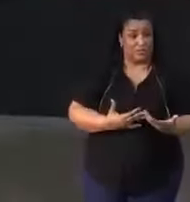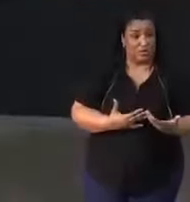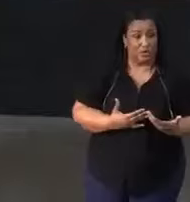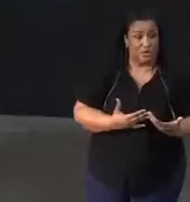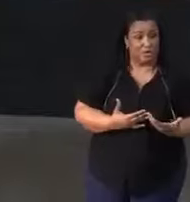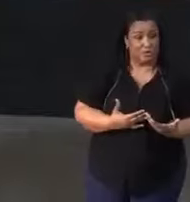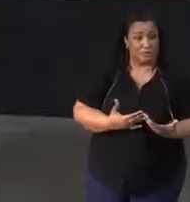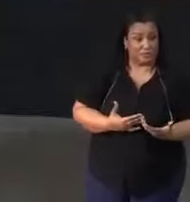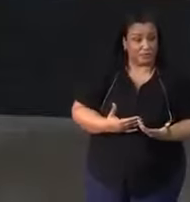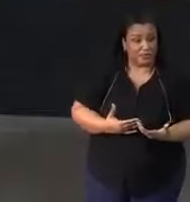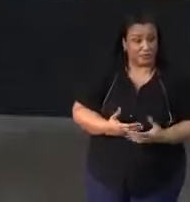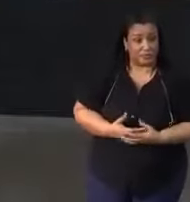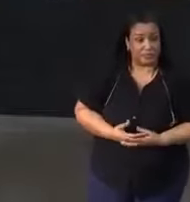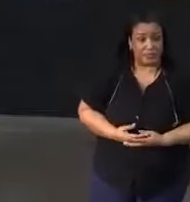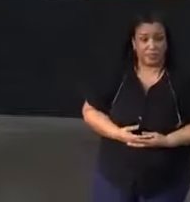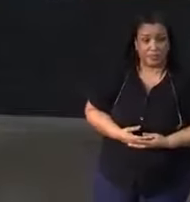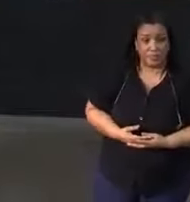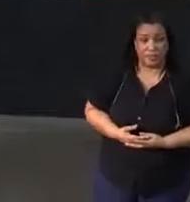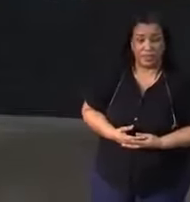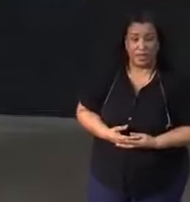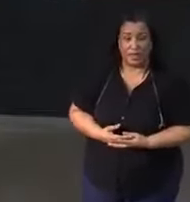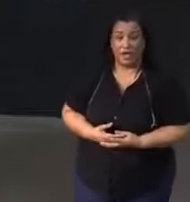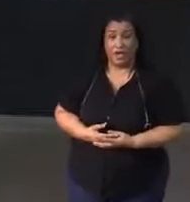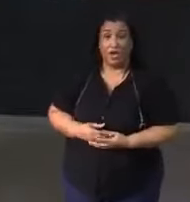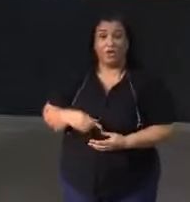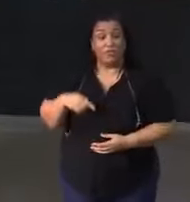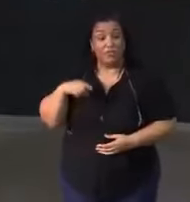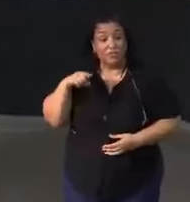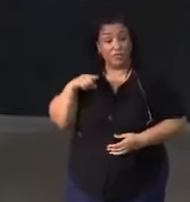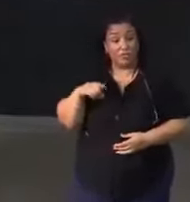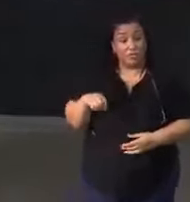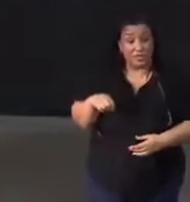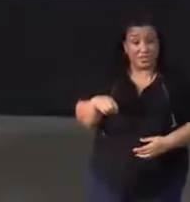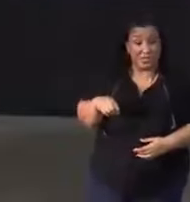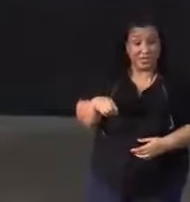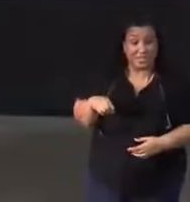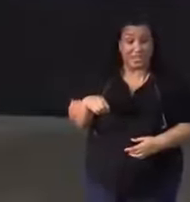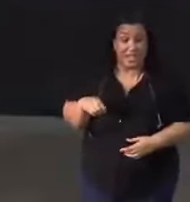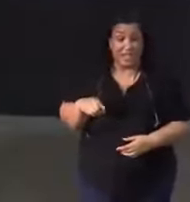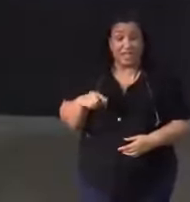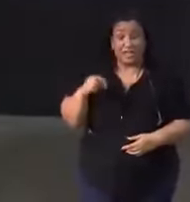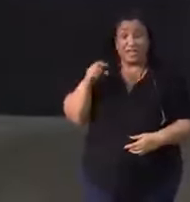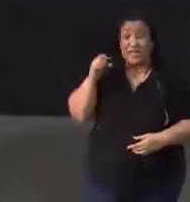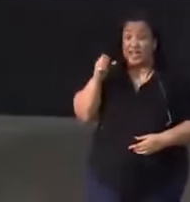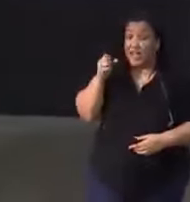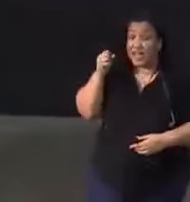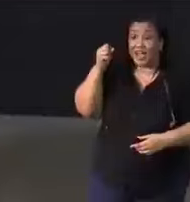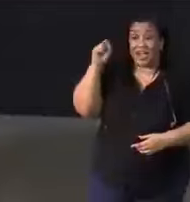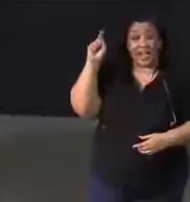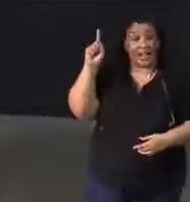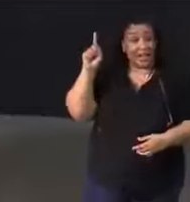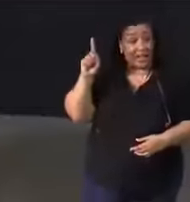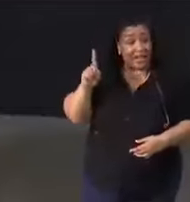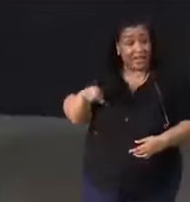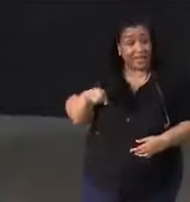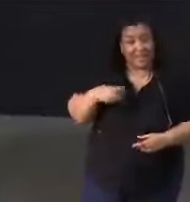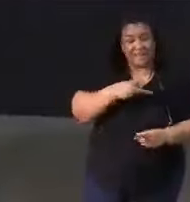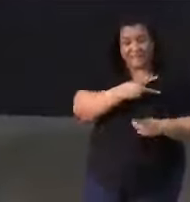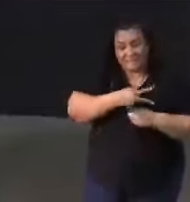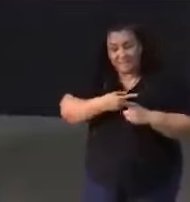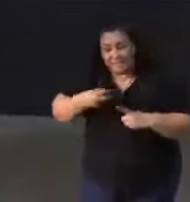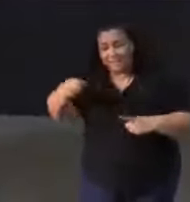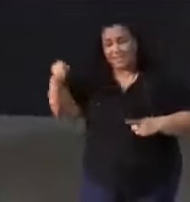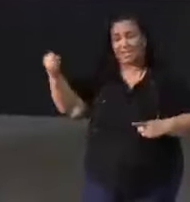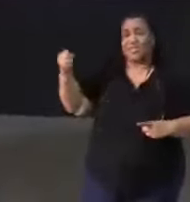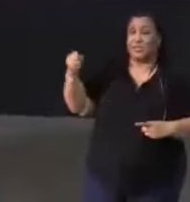como você encontrar outro predicado para você, senão um vencedor, porque dentro de você há o espírito daquele